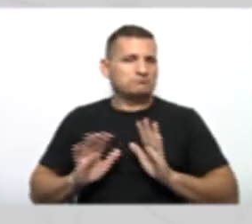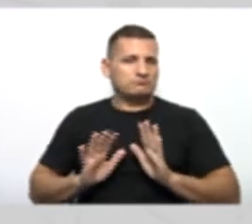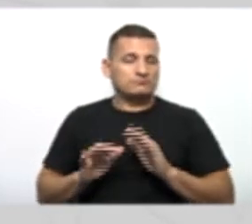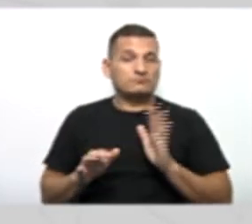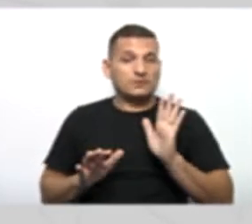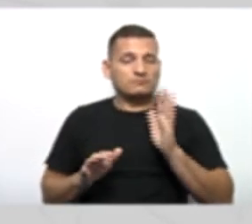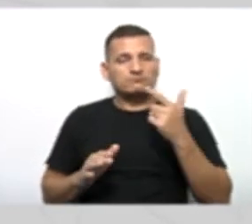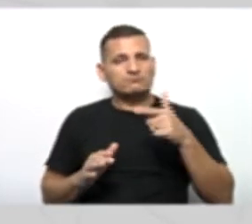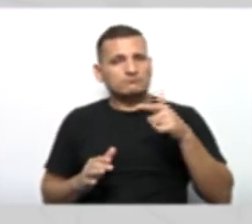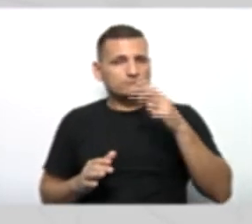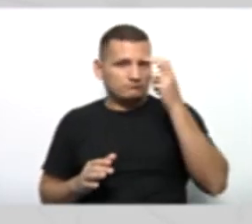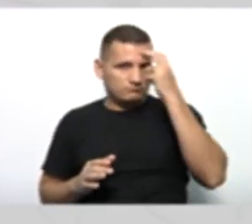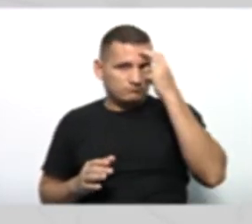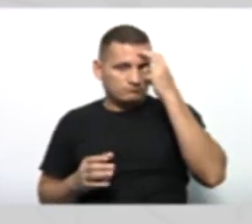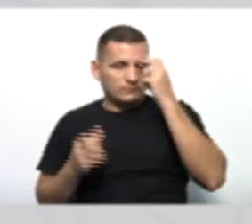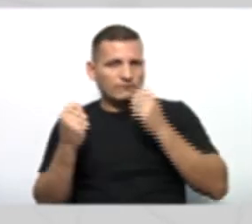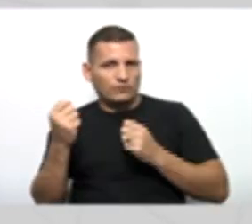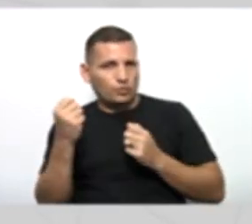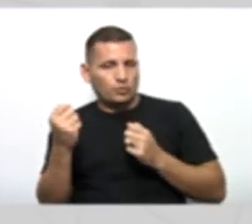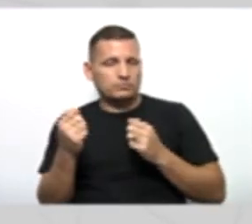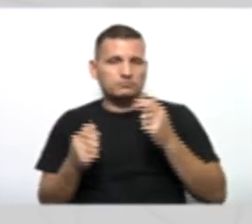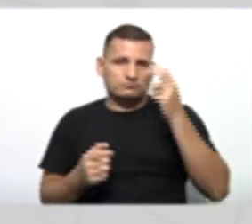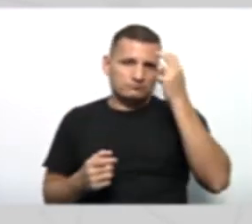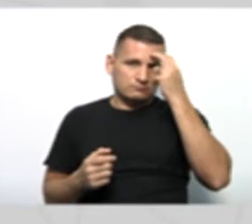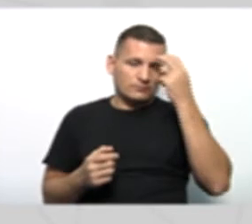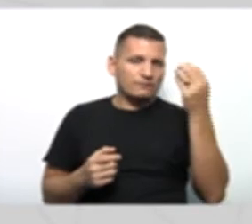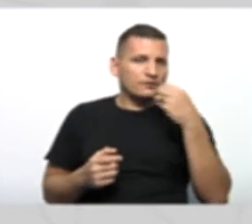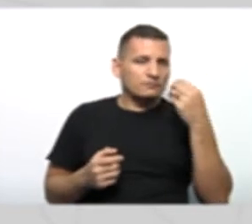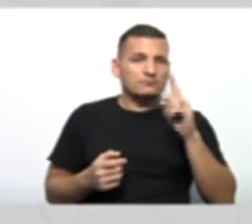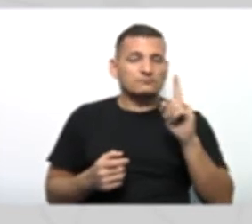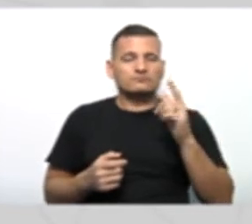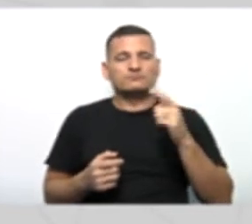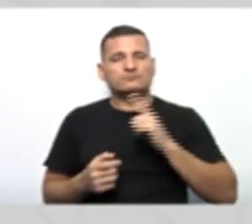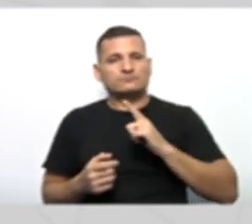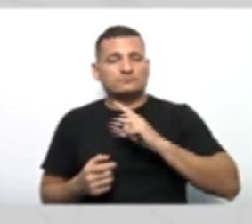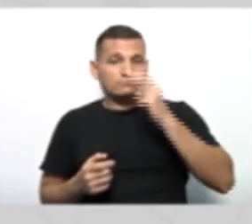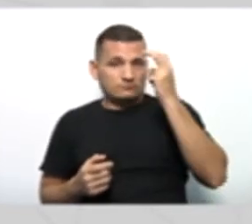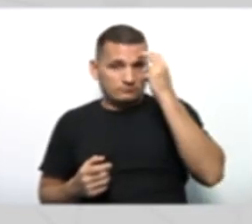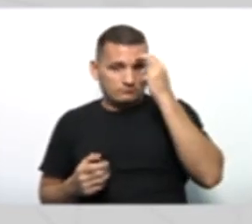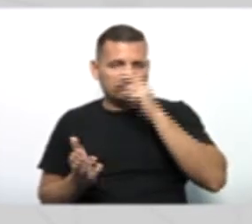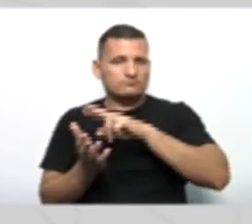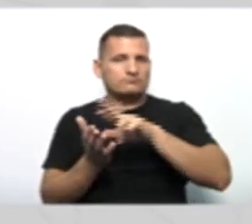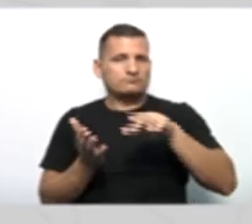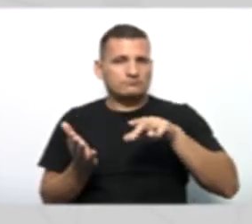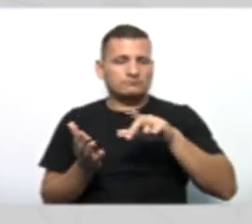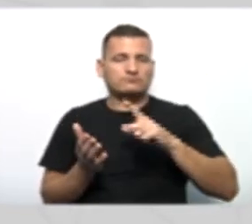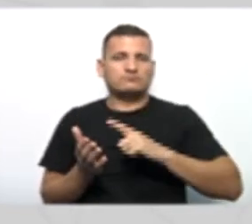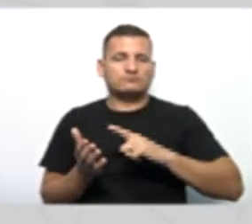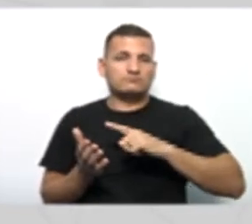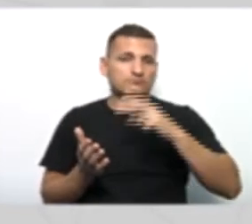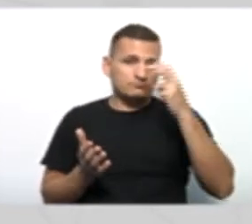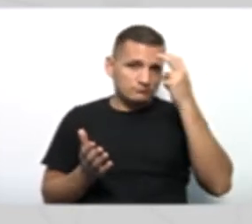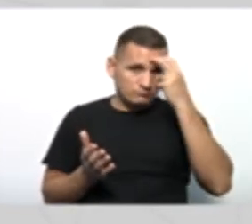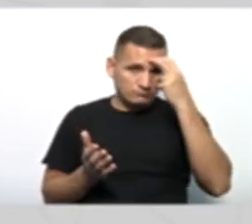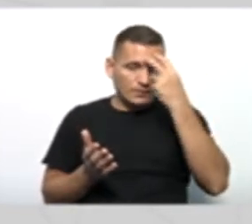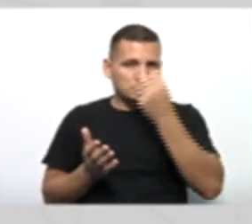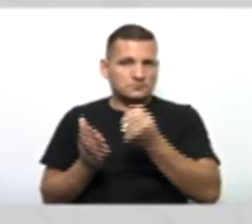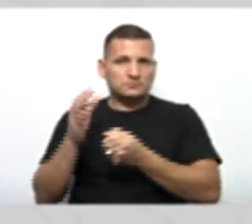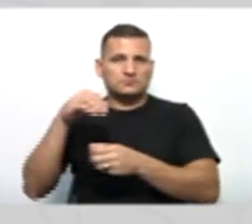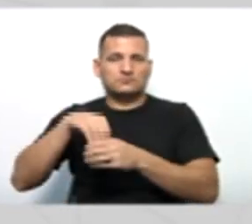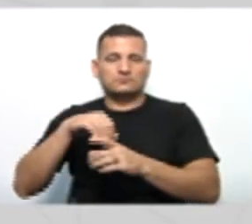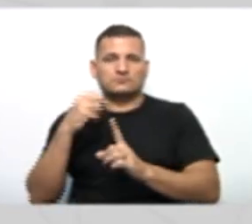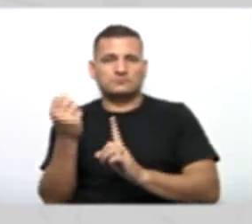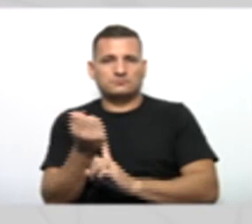existem culturas diferentes né existem culturas que elas são aceitas socialmente e legitimada socialmente